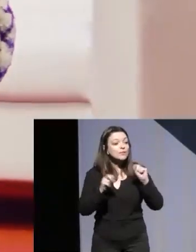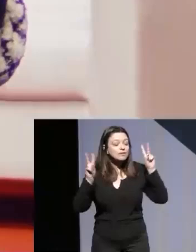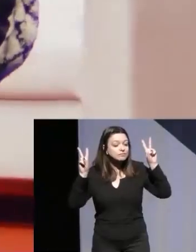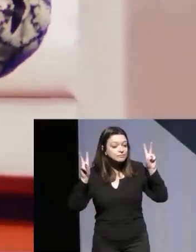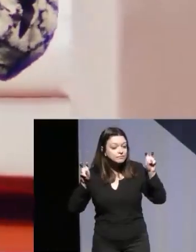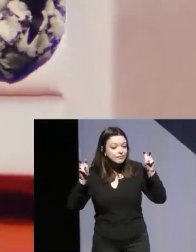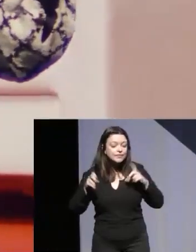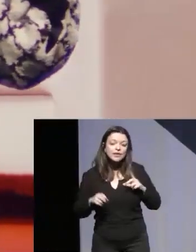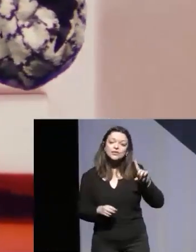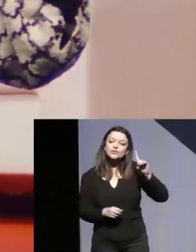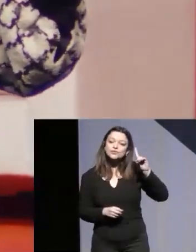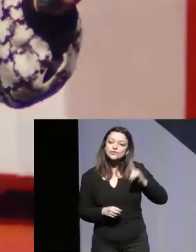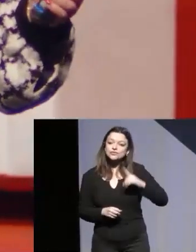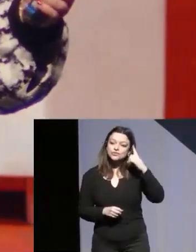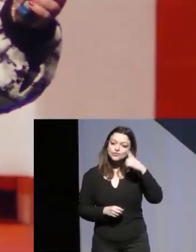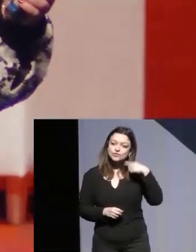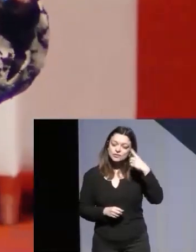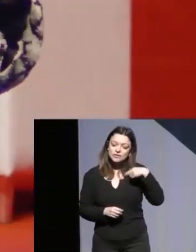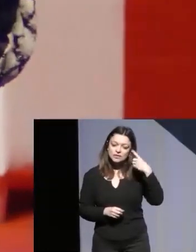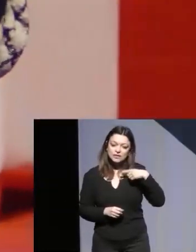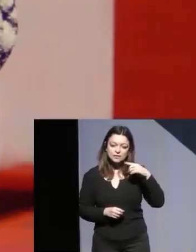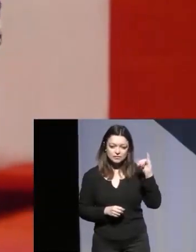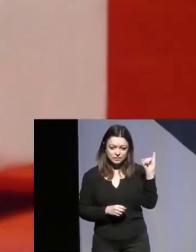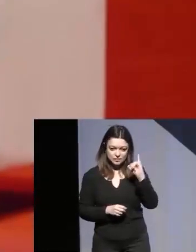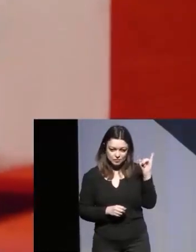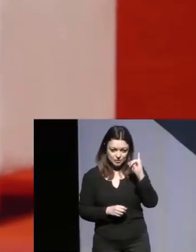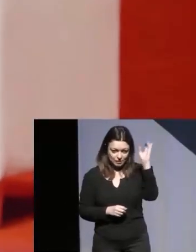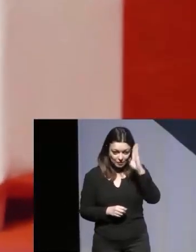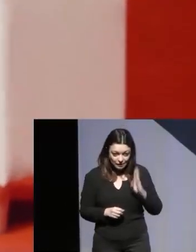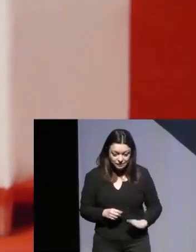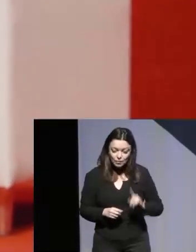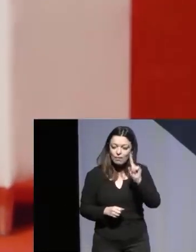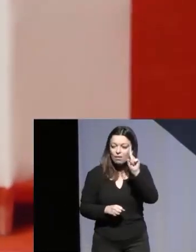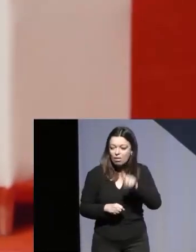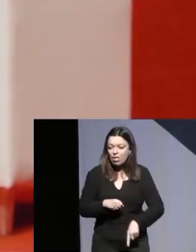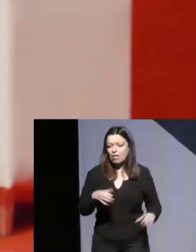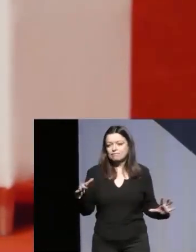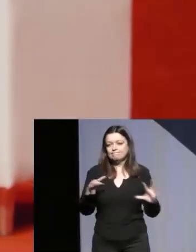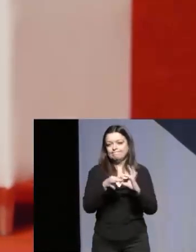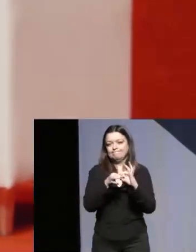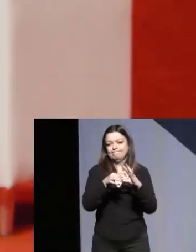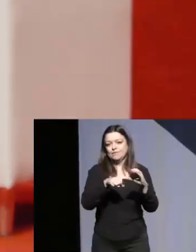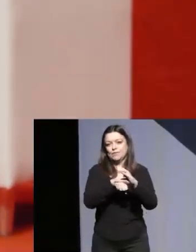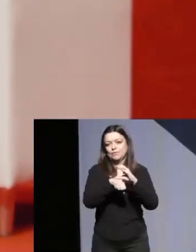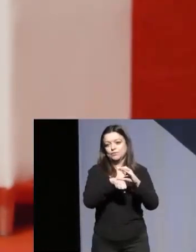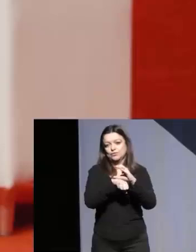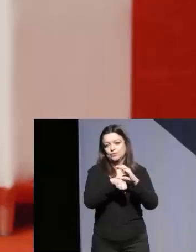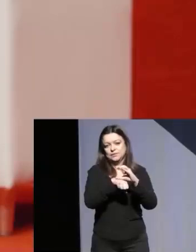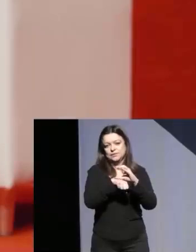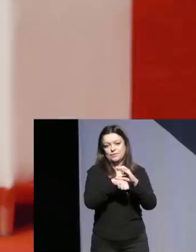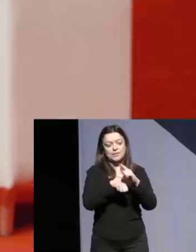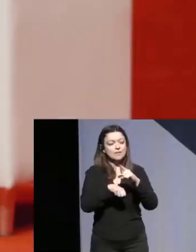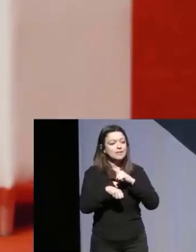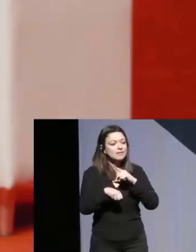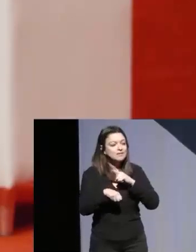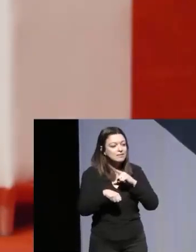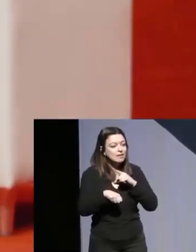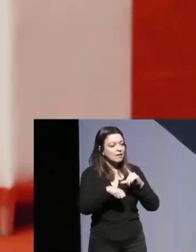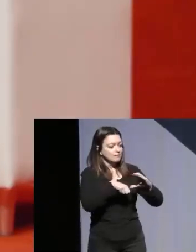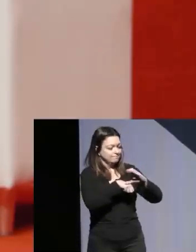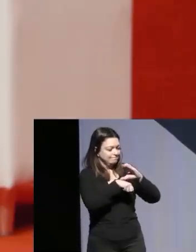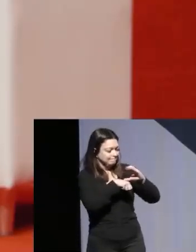no Brasil é direito constitucional. Então, nós temos uma Constituição absolutamente analítica,